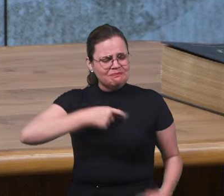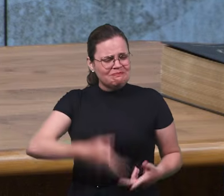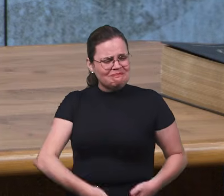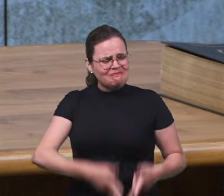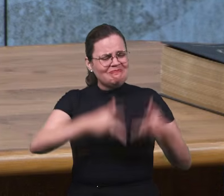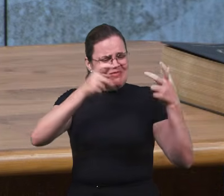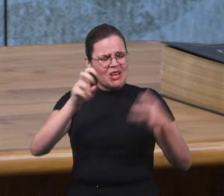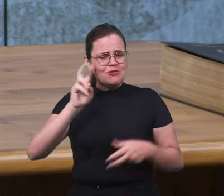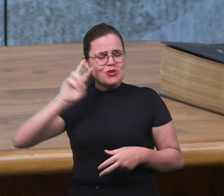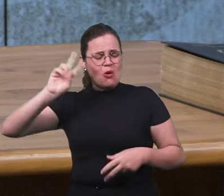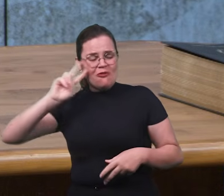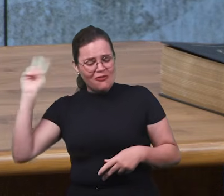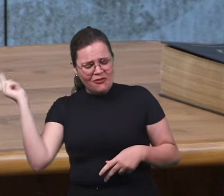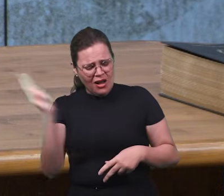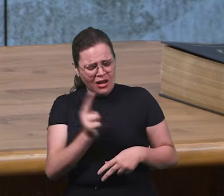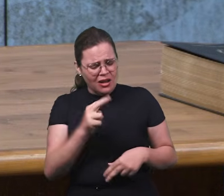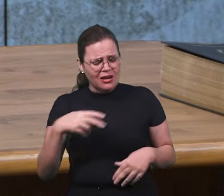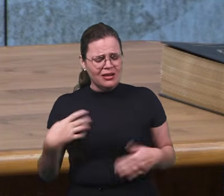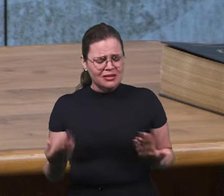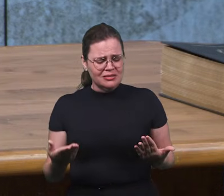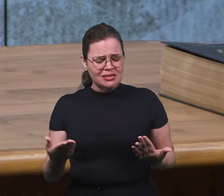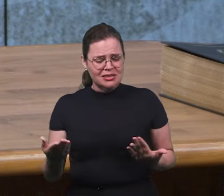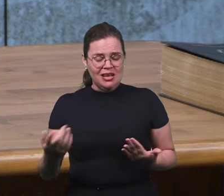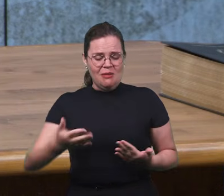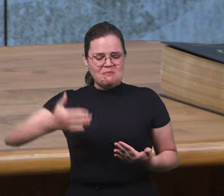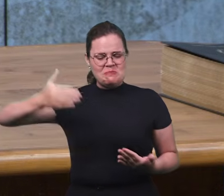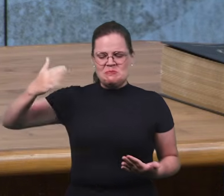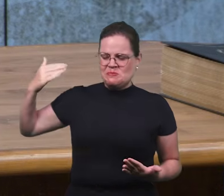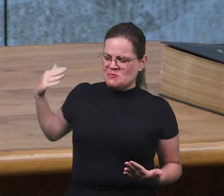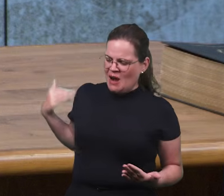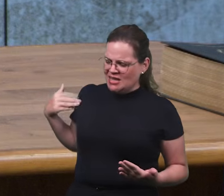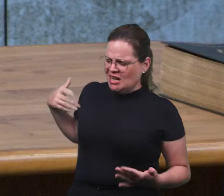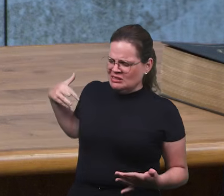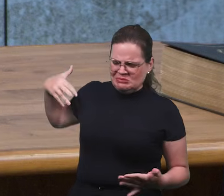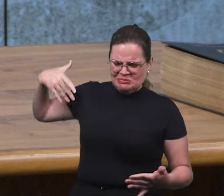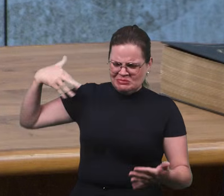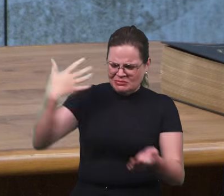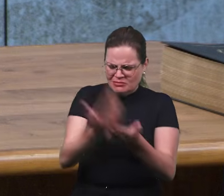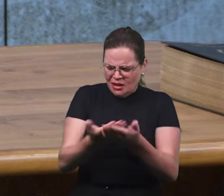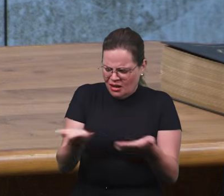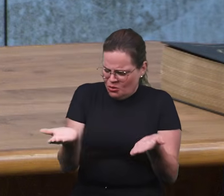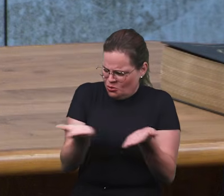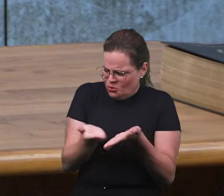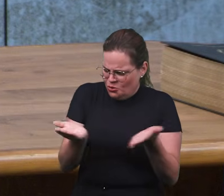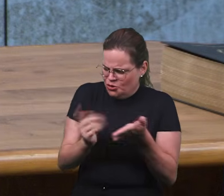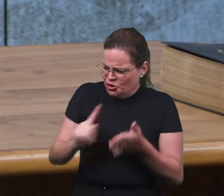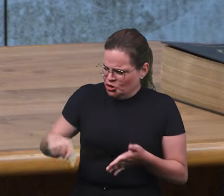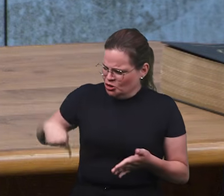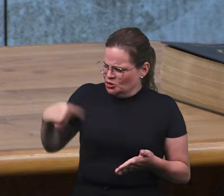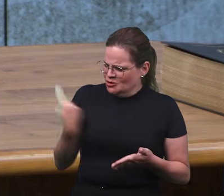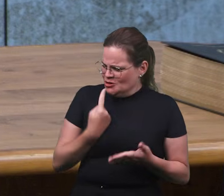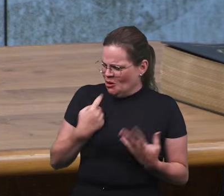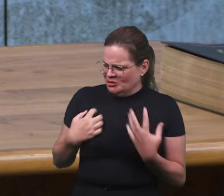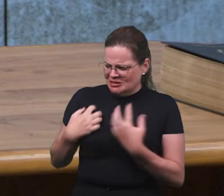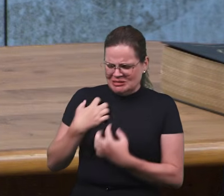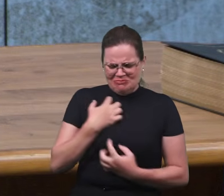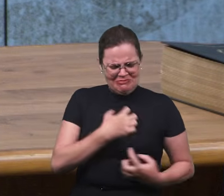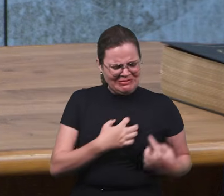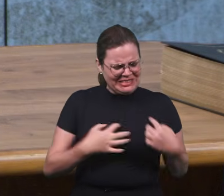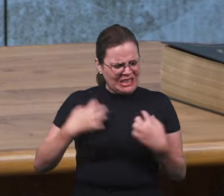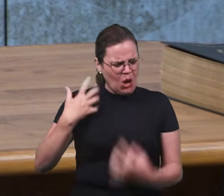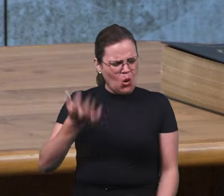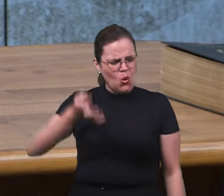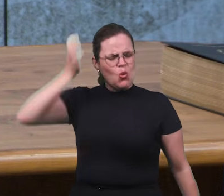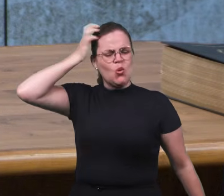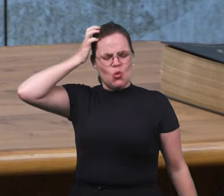aos céus. Desde os dias de nossos pais até o dia de hoje, estamos em grande culpa